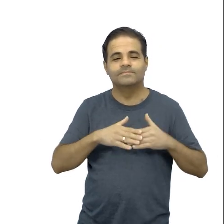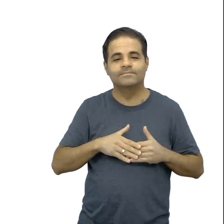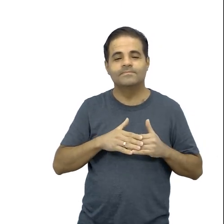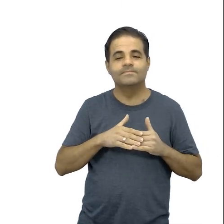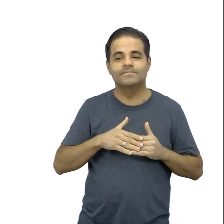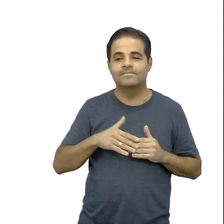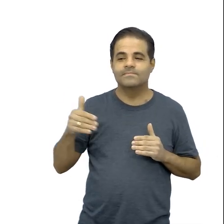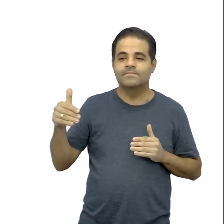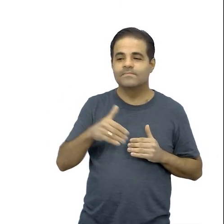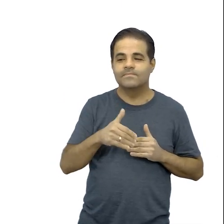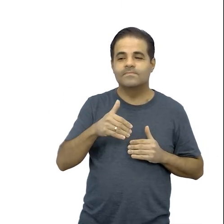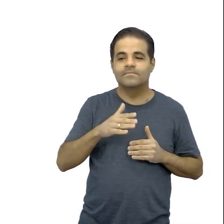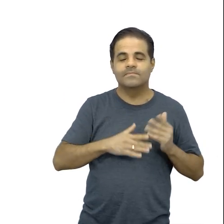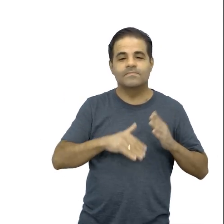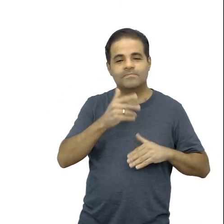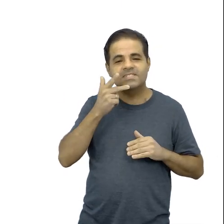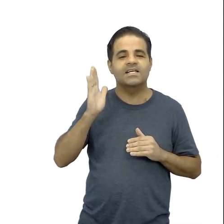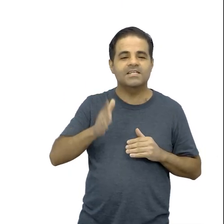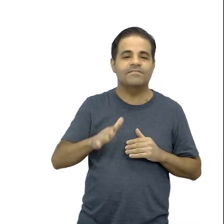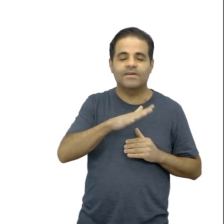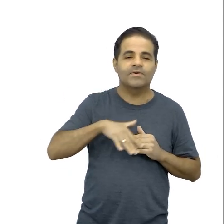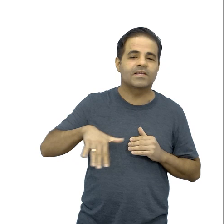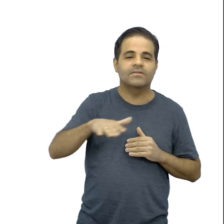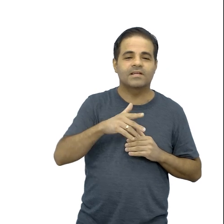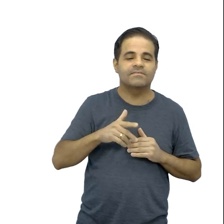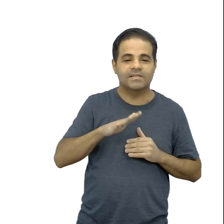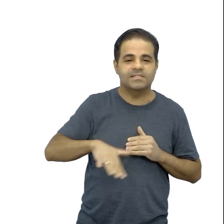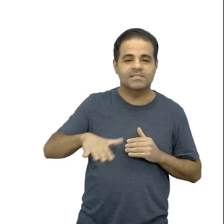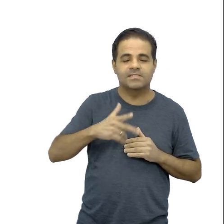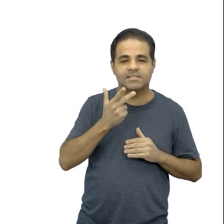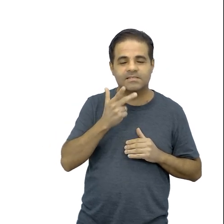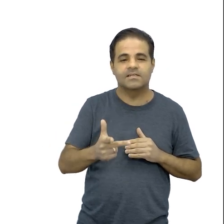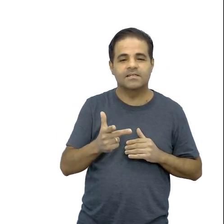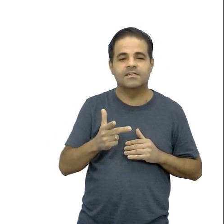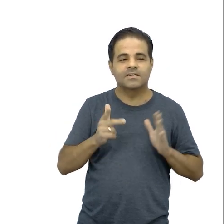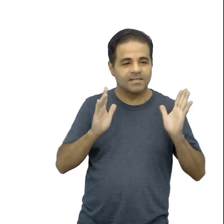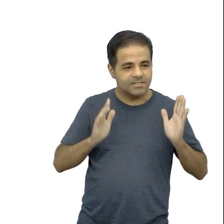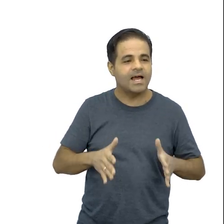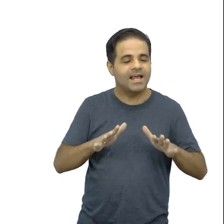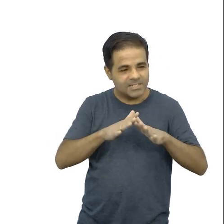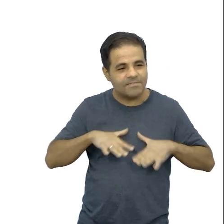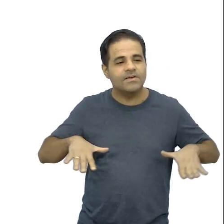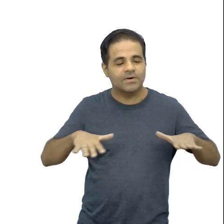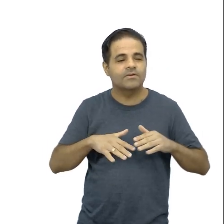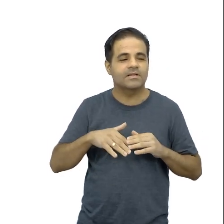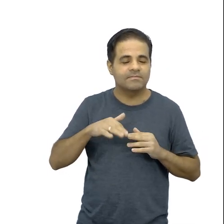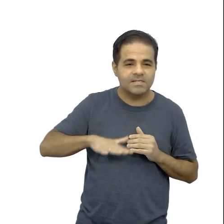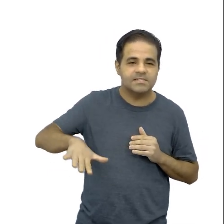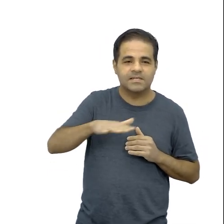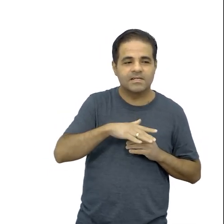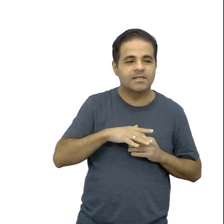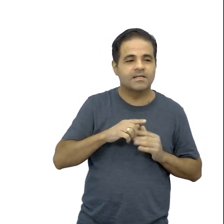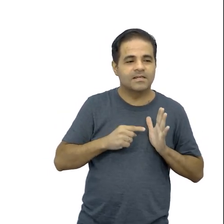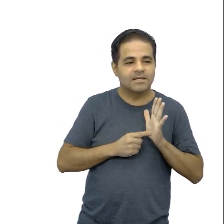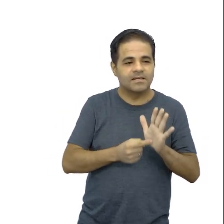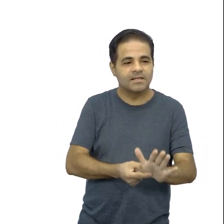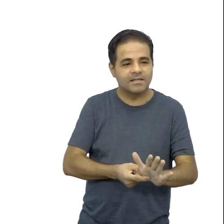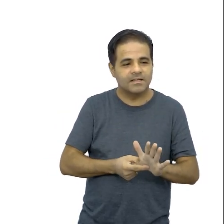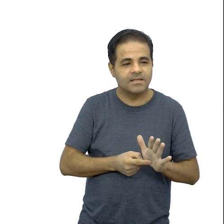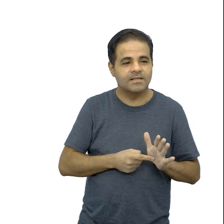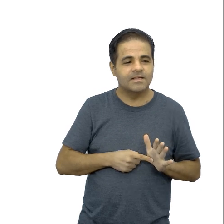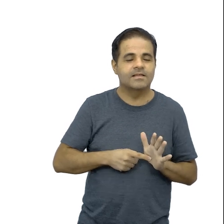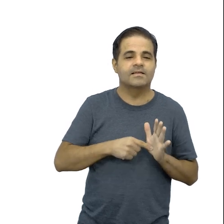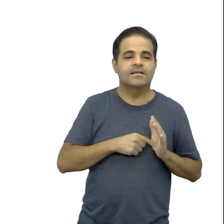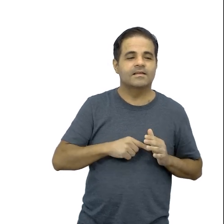para a próxima tela, em formato aí de uma agenda, né, para que a gente possa aí se localizar, nós pegamos essa apresentação, já que nós tínhamos